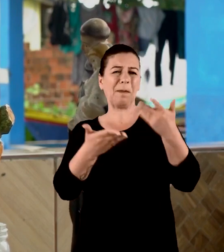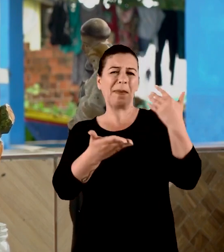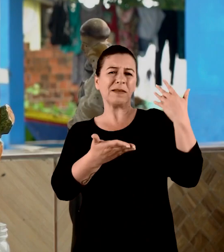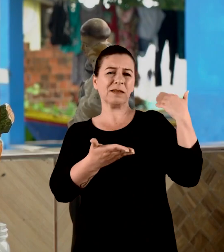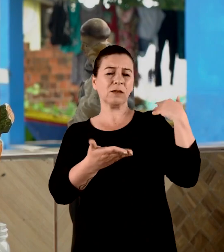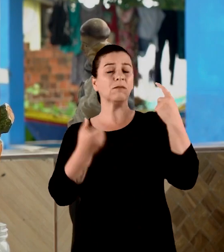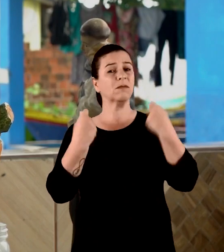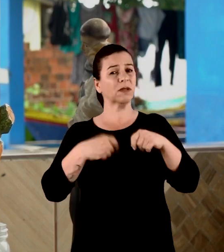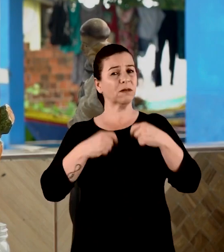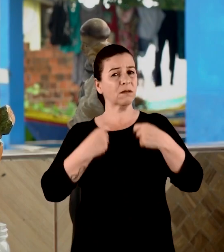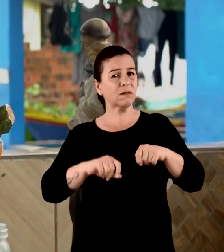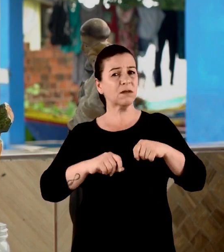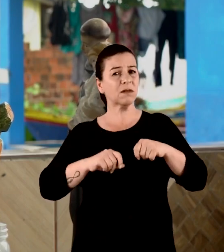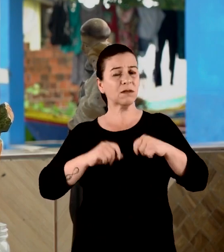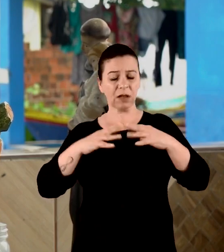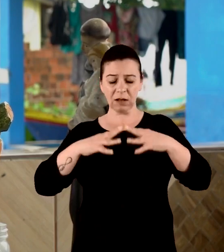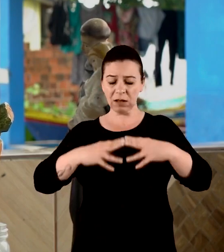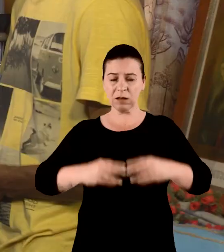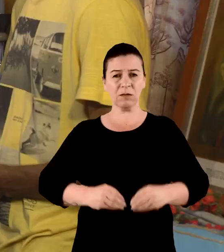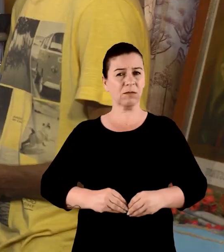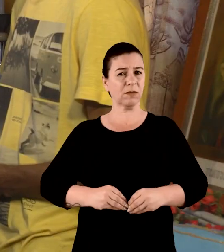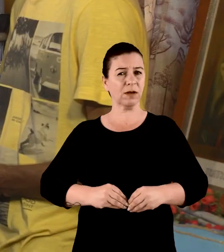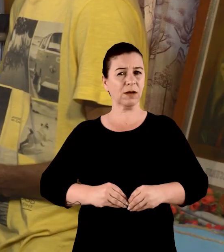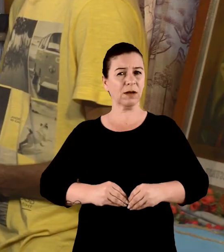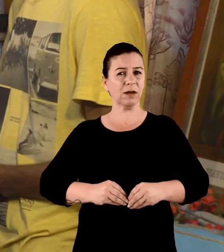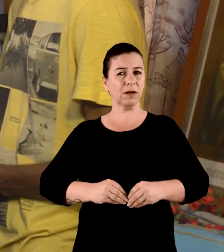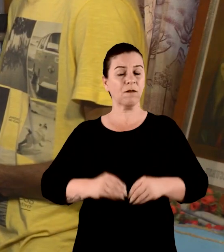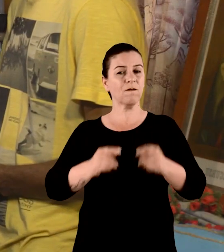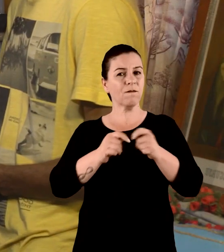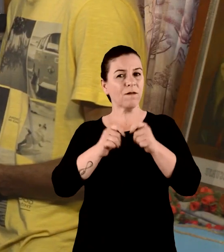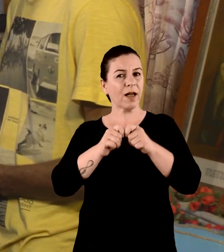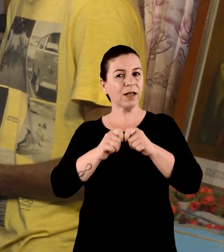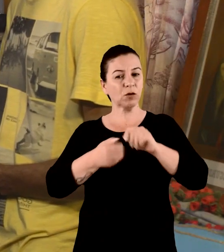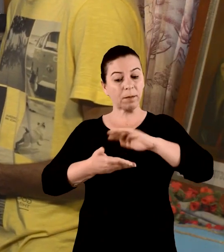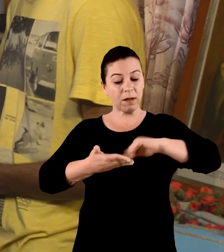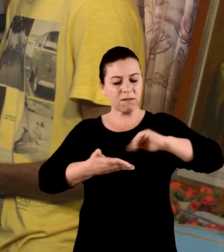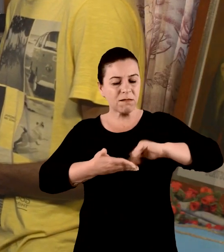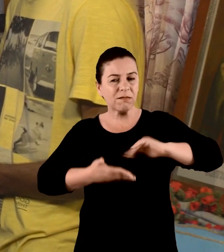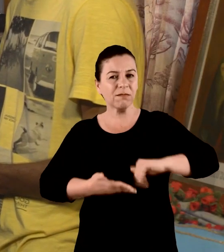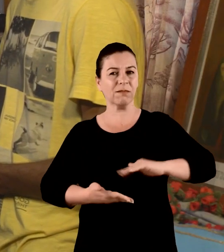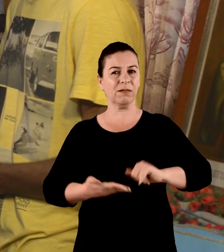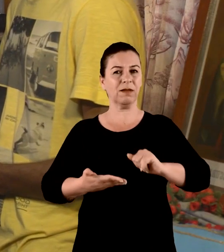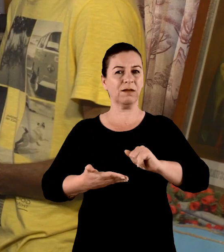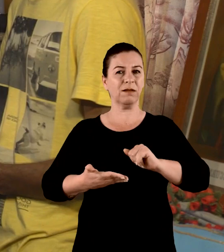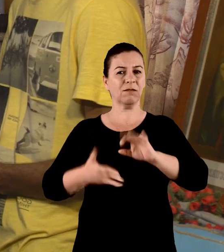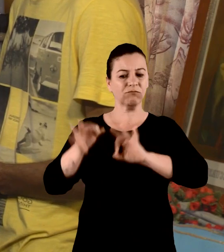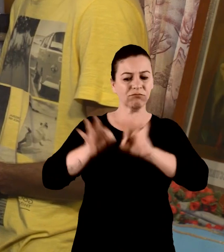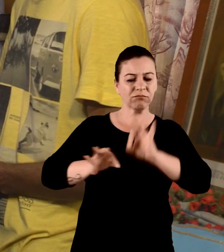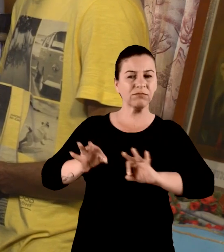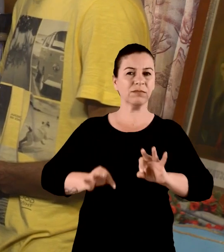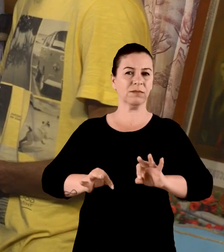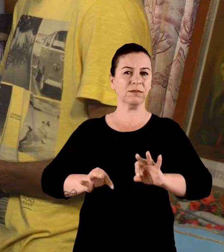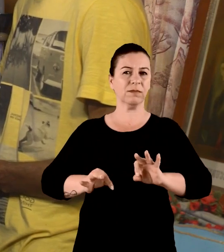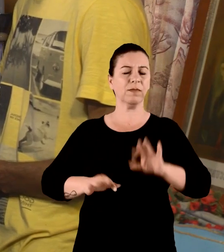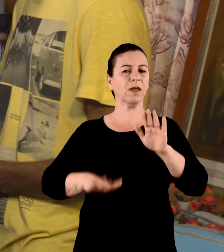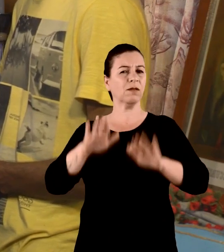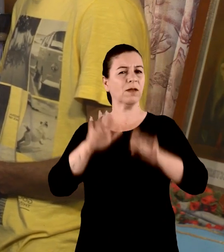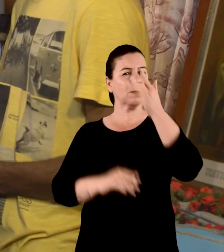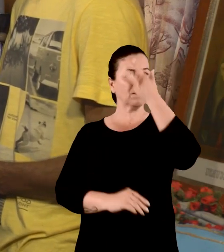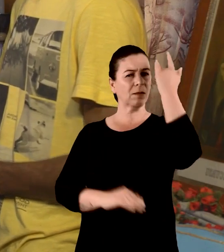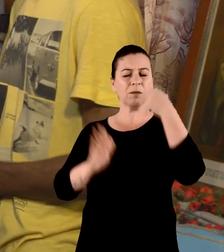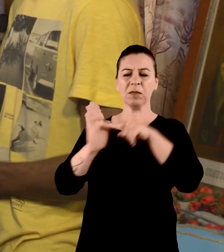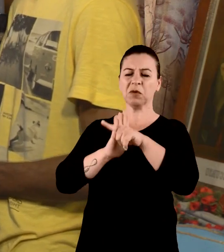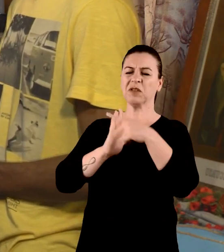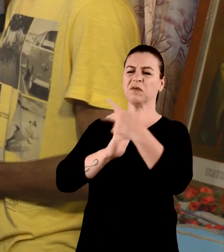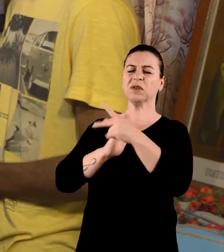passado, precisam restaurar-se. Faz uma restauração. E aí, muitas vezes, as pessoas me perguntam, né?